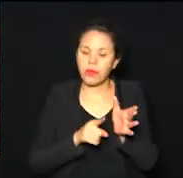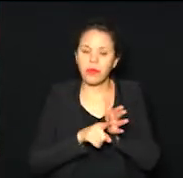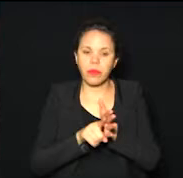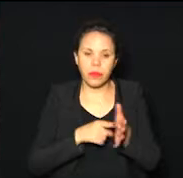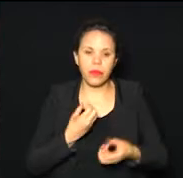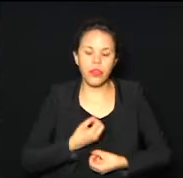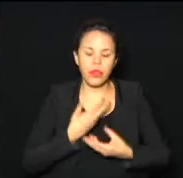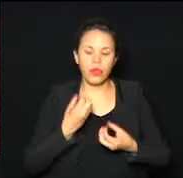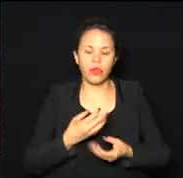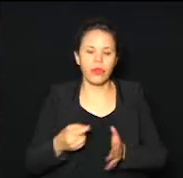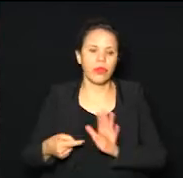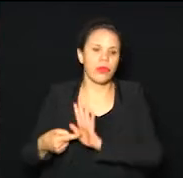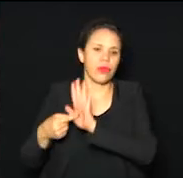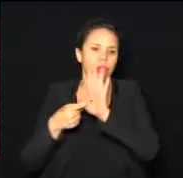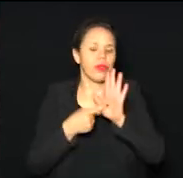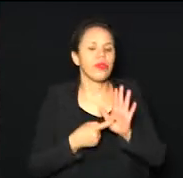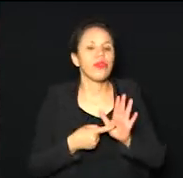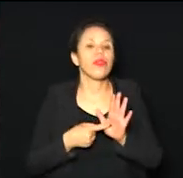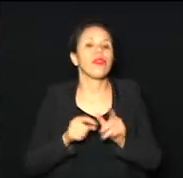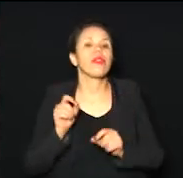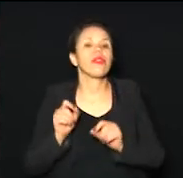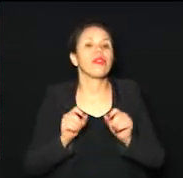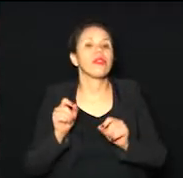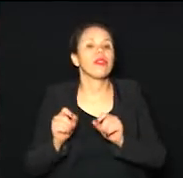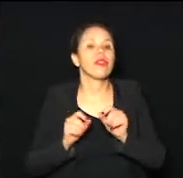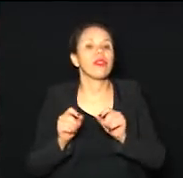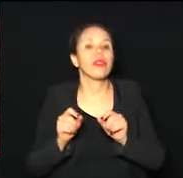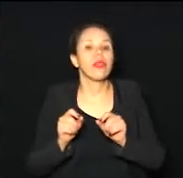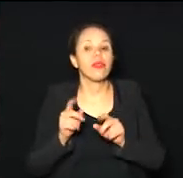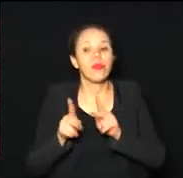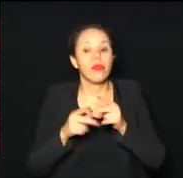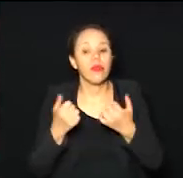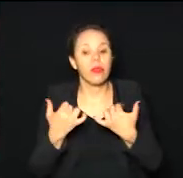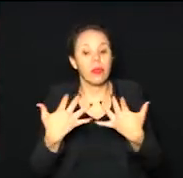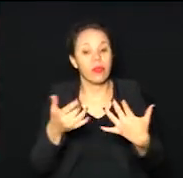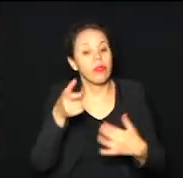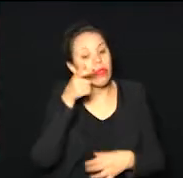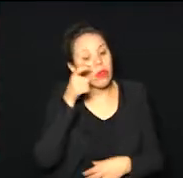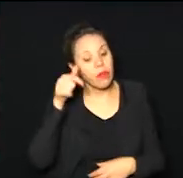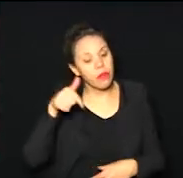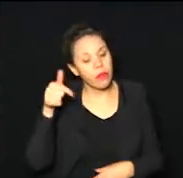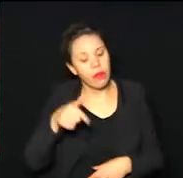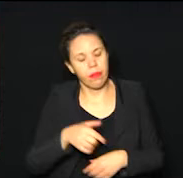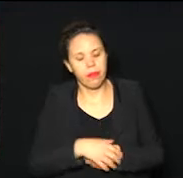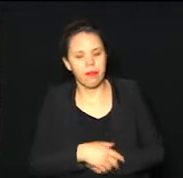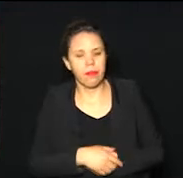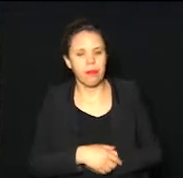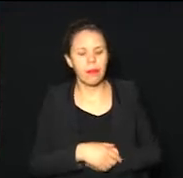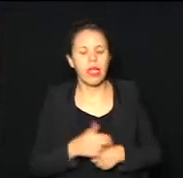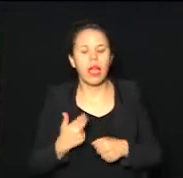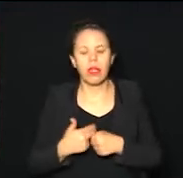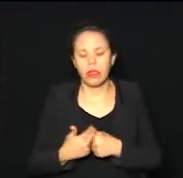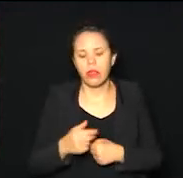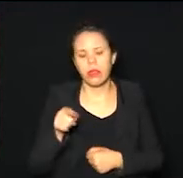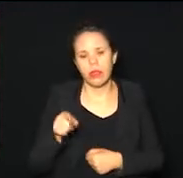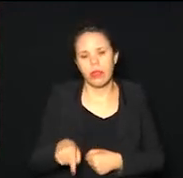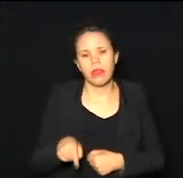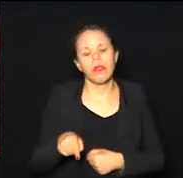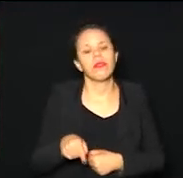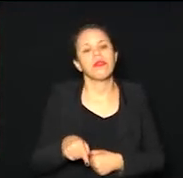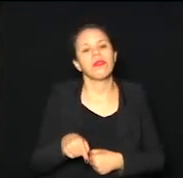de nós colocarmos até para quem está nos ouvindo, né? A Unicamp ela é